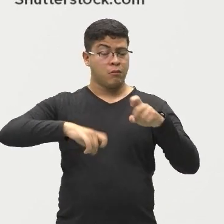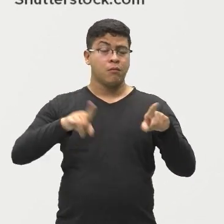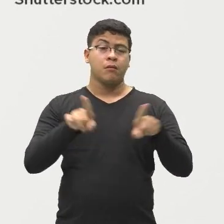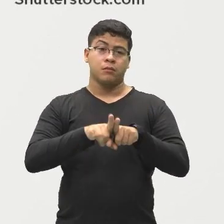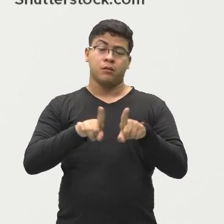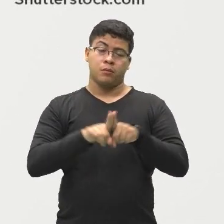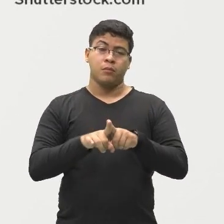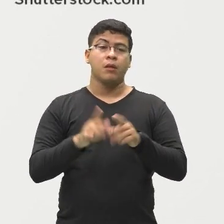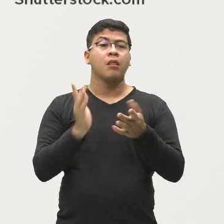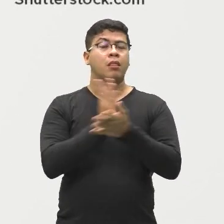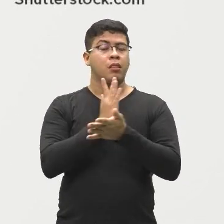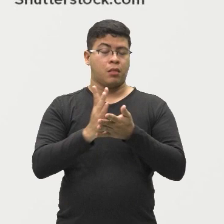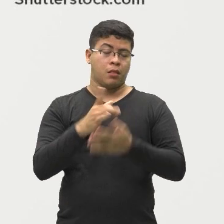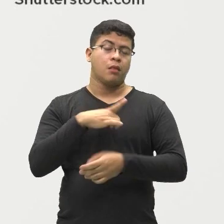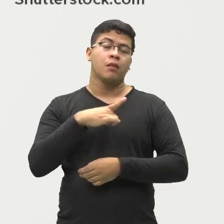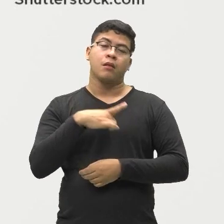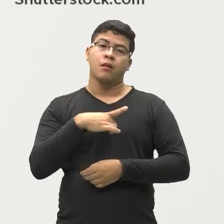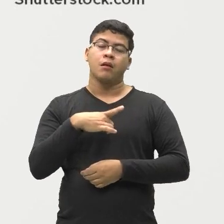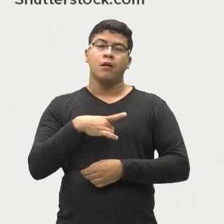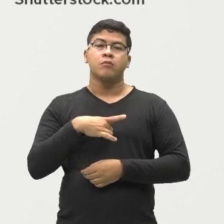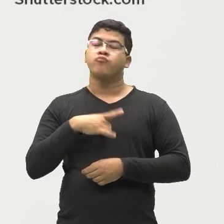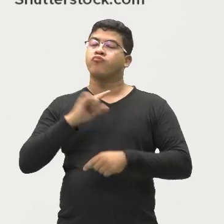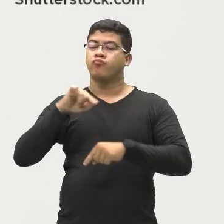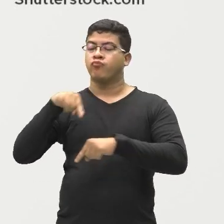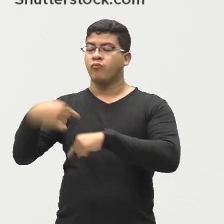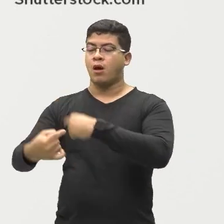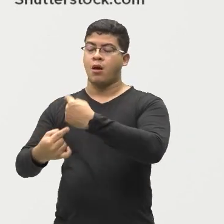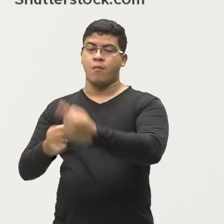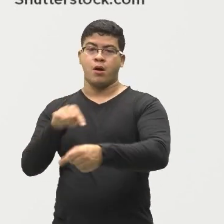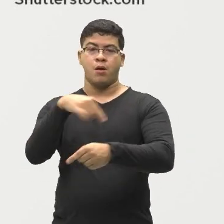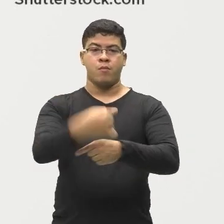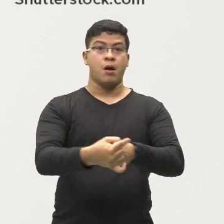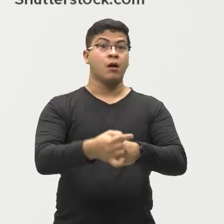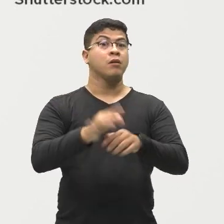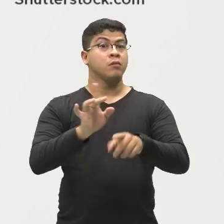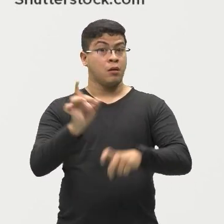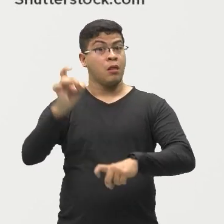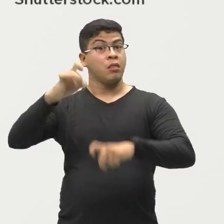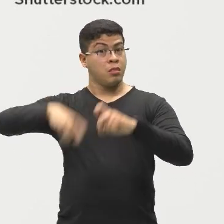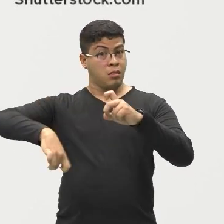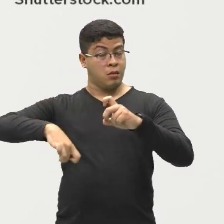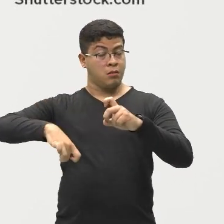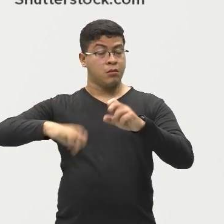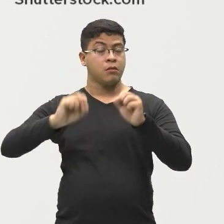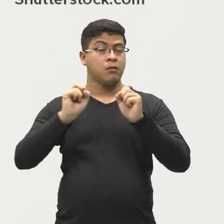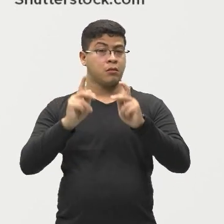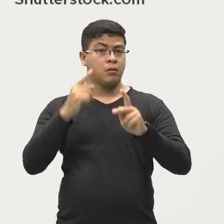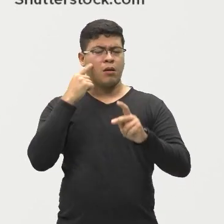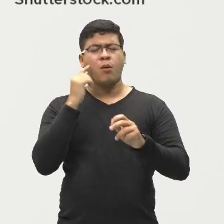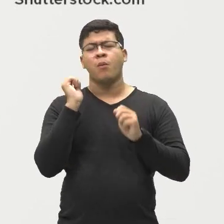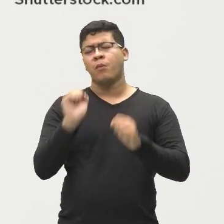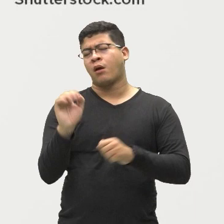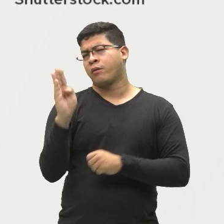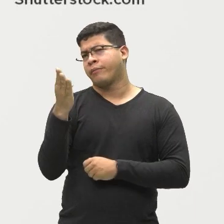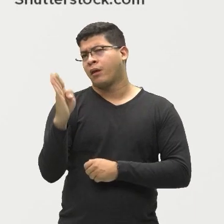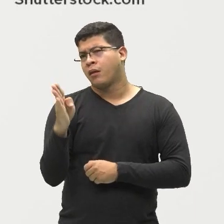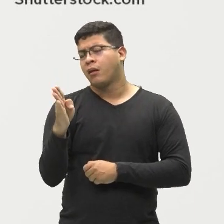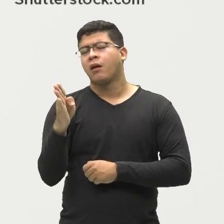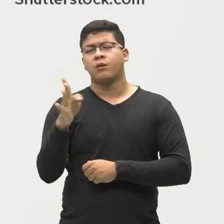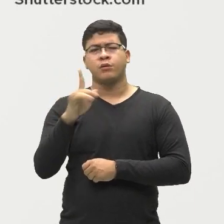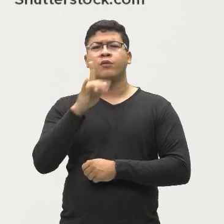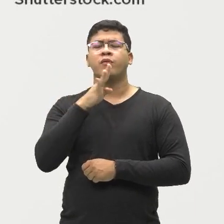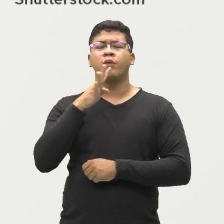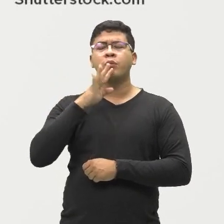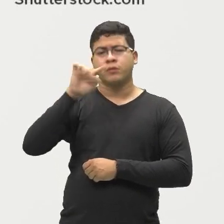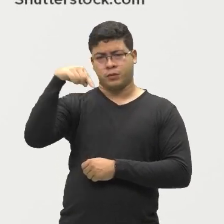existem doenças que elas são passadas através do relacionamento sexual, tá? Que pode ser uma bactéria, que a gente vai conhecer um pouco